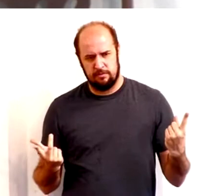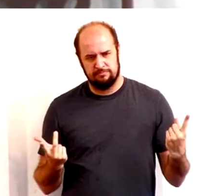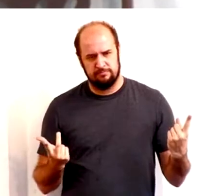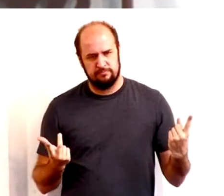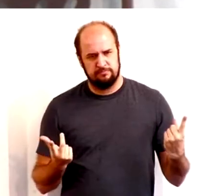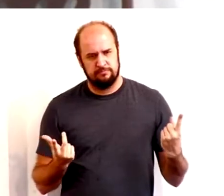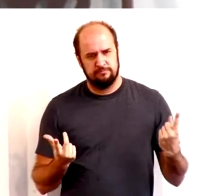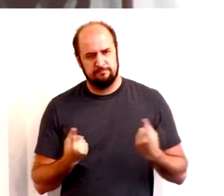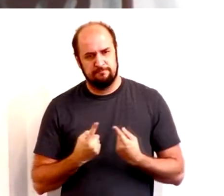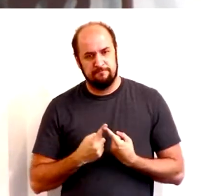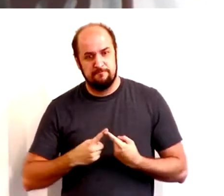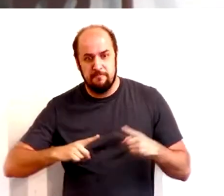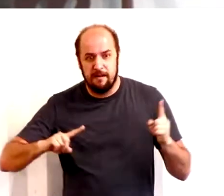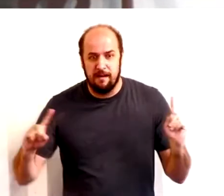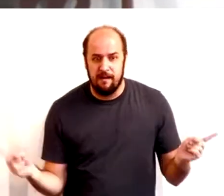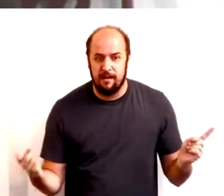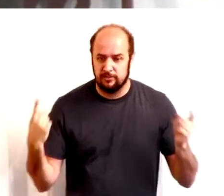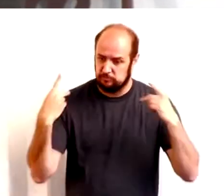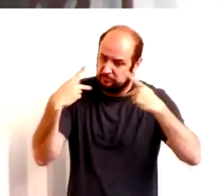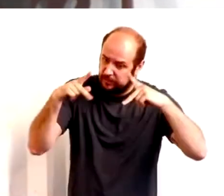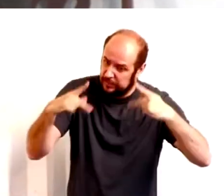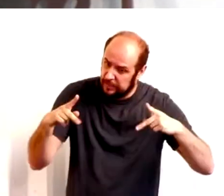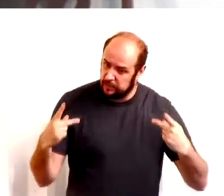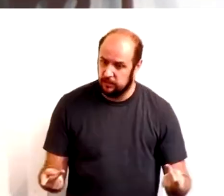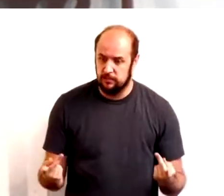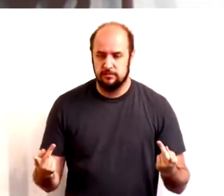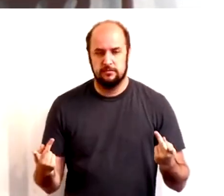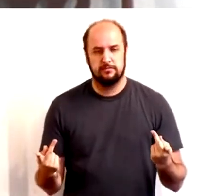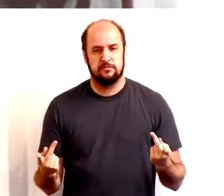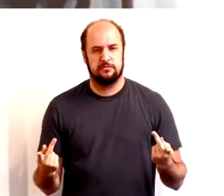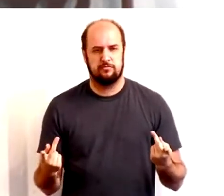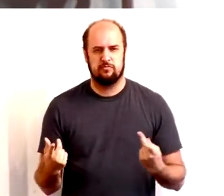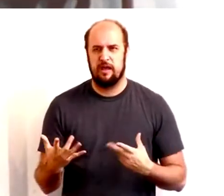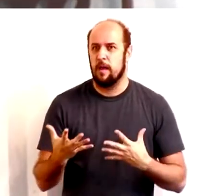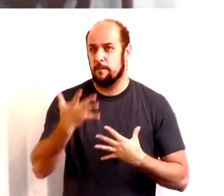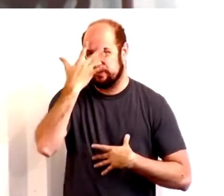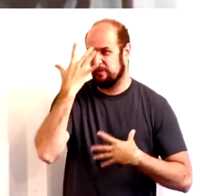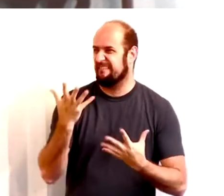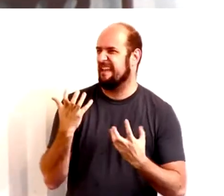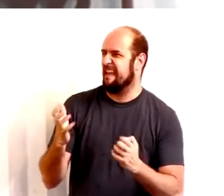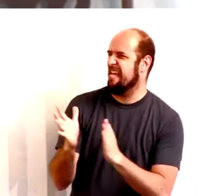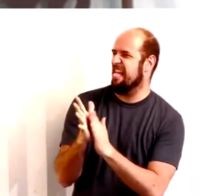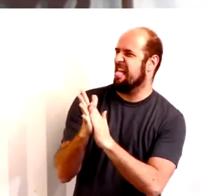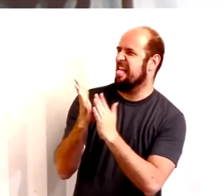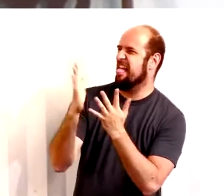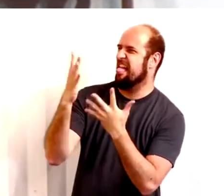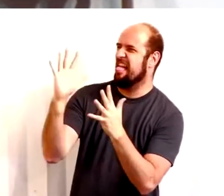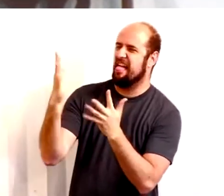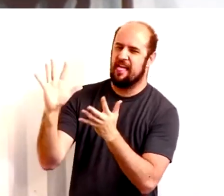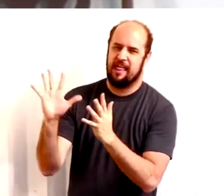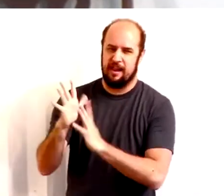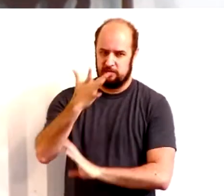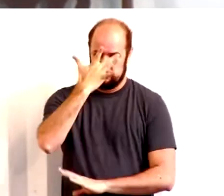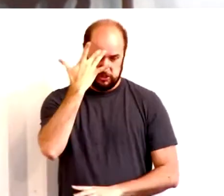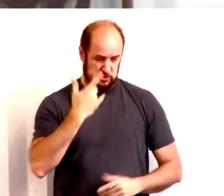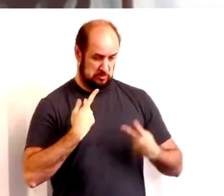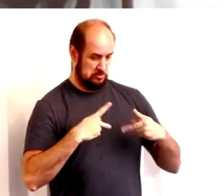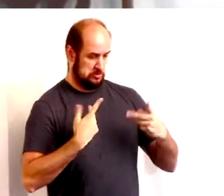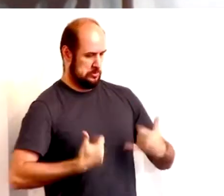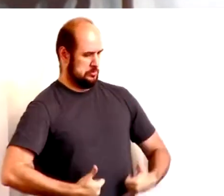mas para que diante da sua pregação, aplausos possam alimentar o seu